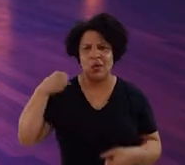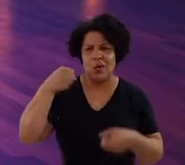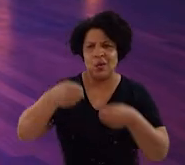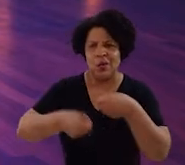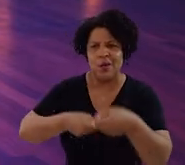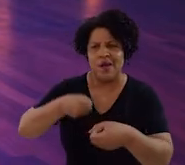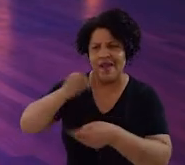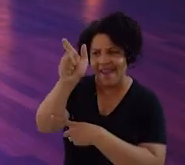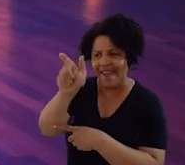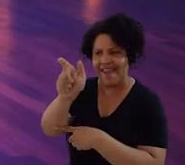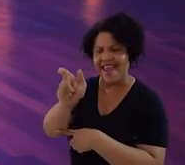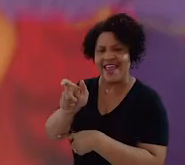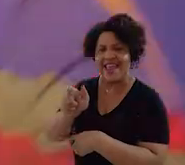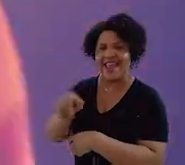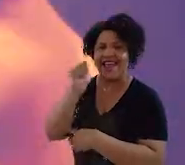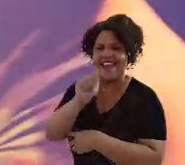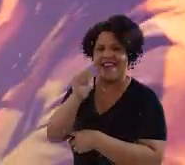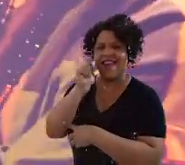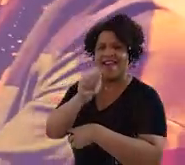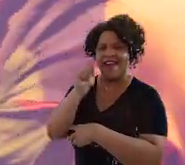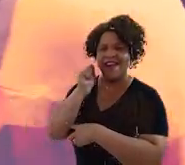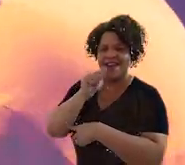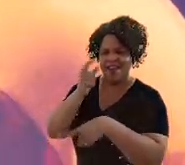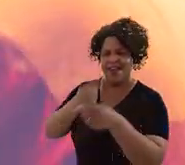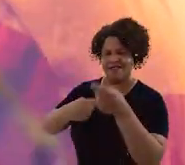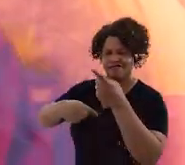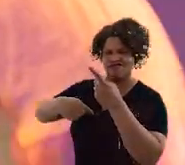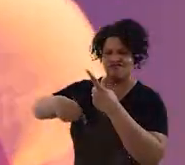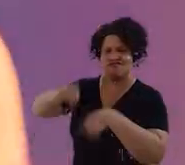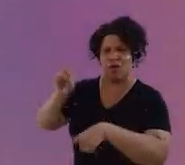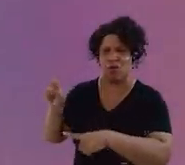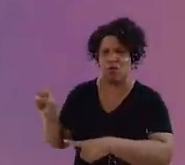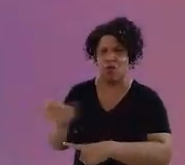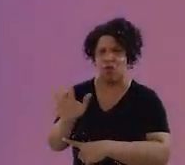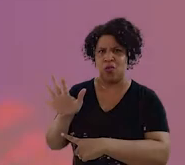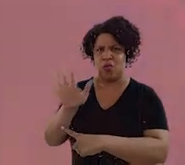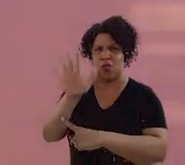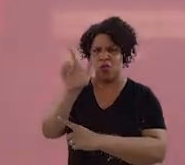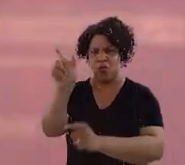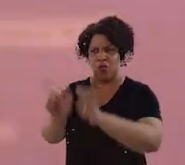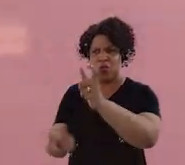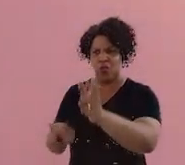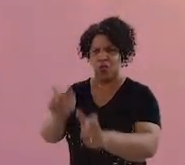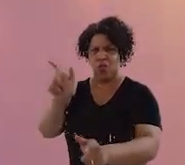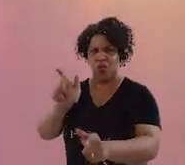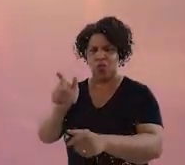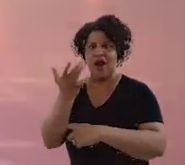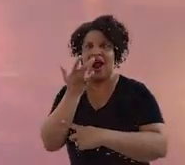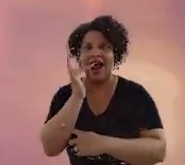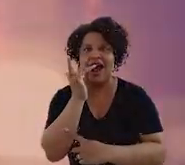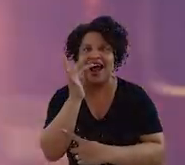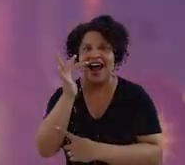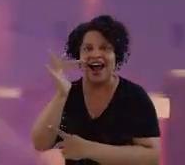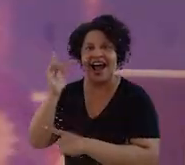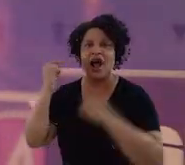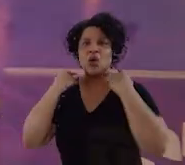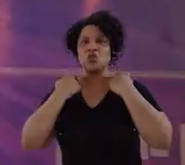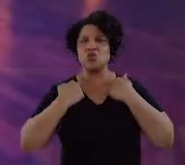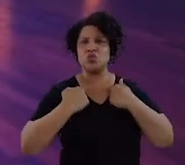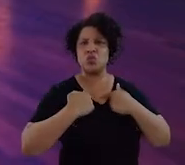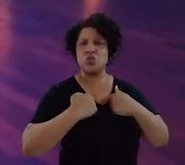essa mina é do bonde de tesouro. Corre, corre, somos serpente de ouro. Corre,